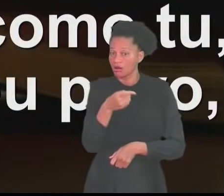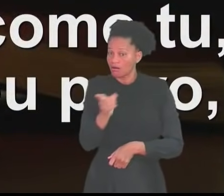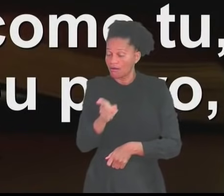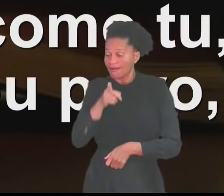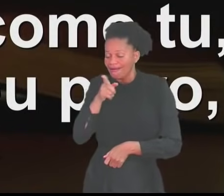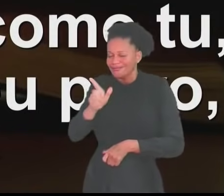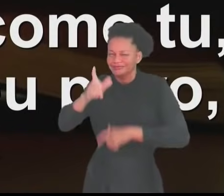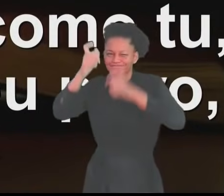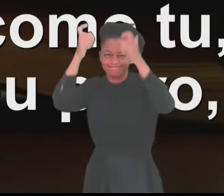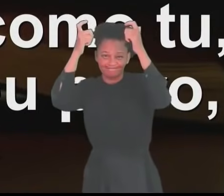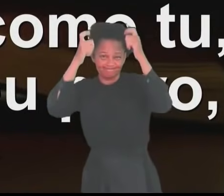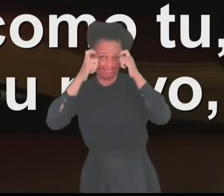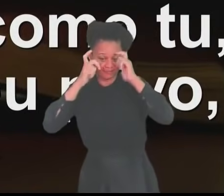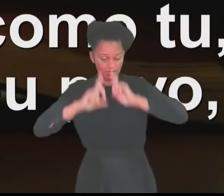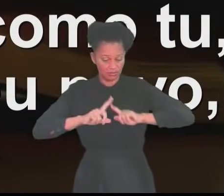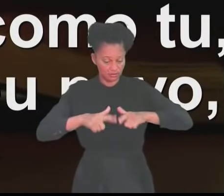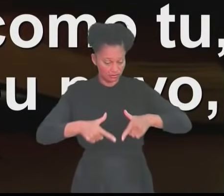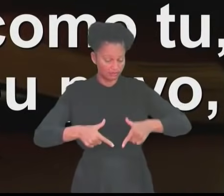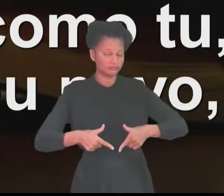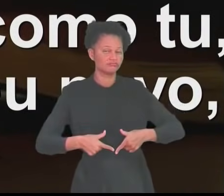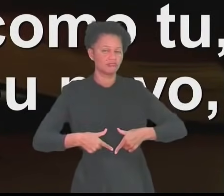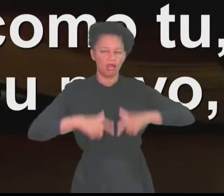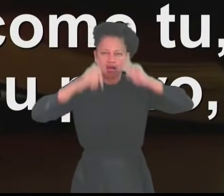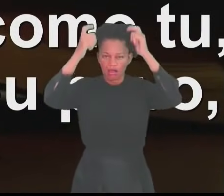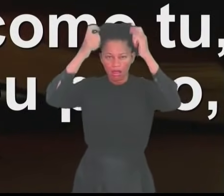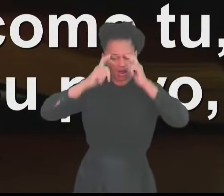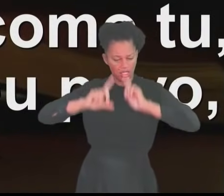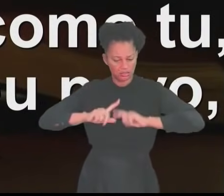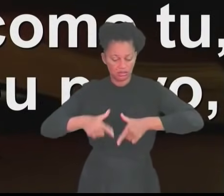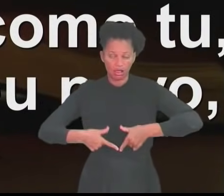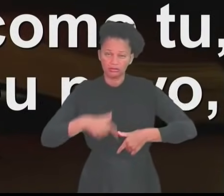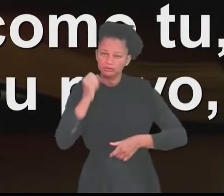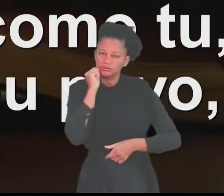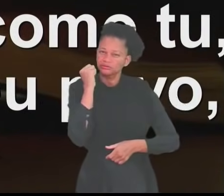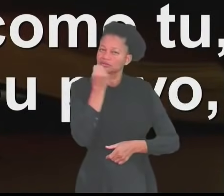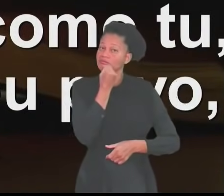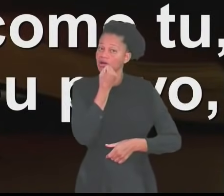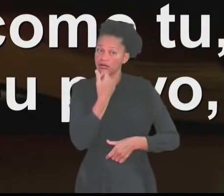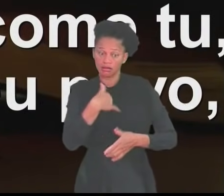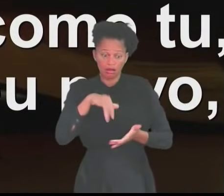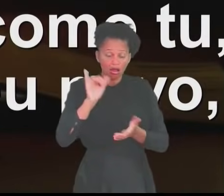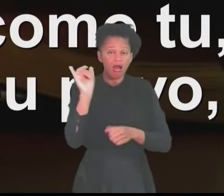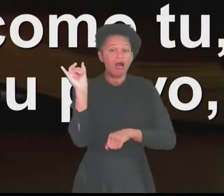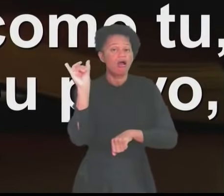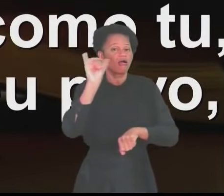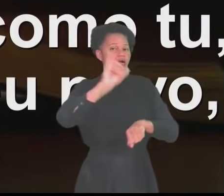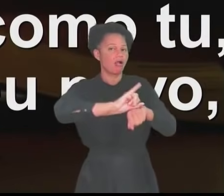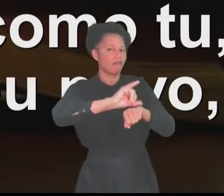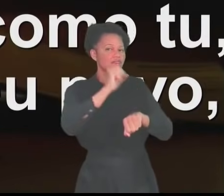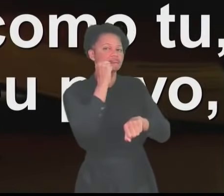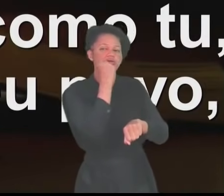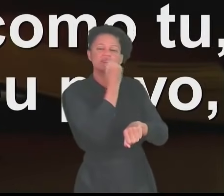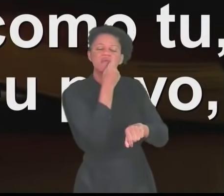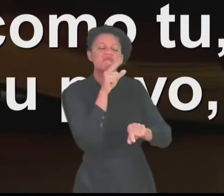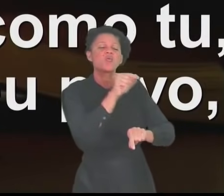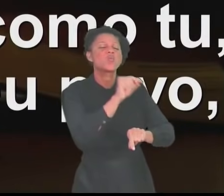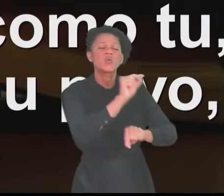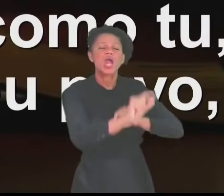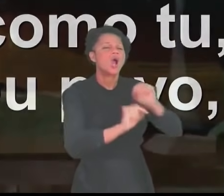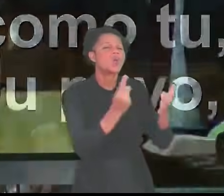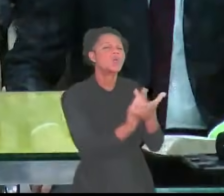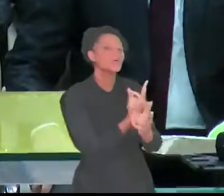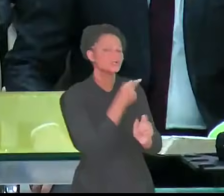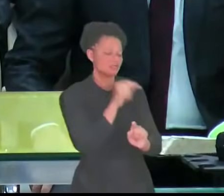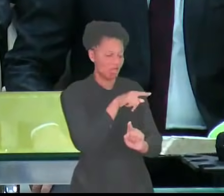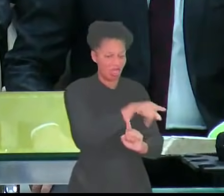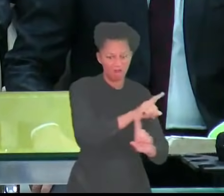Israel, o rei de Israel, o rei de Samaria, capital Samaria, foi o que ele fez quando ele foi à guerra contra o